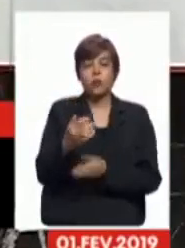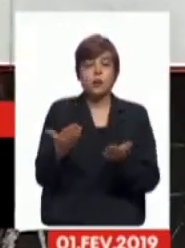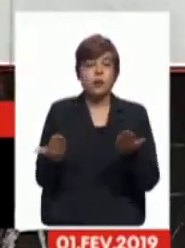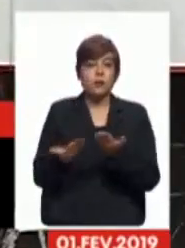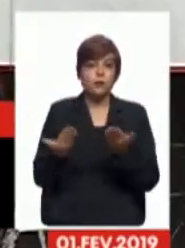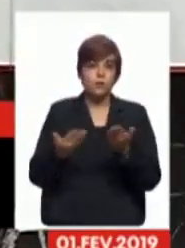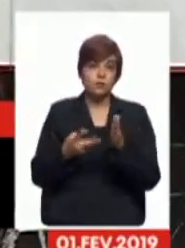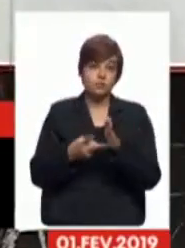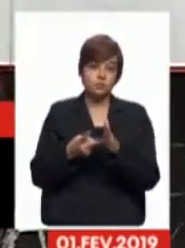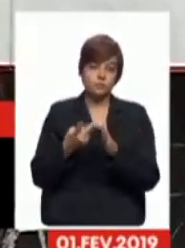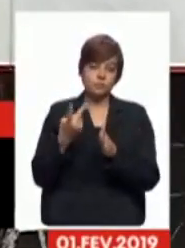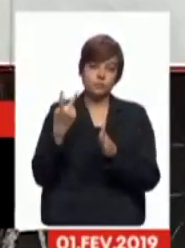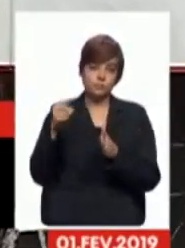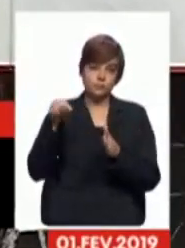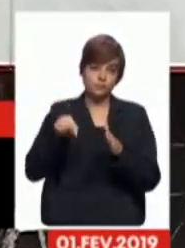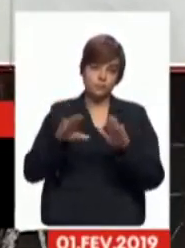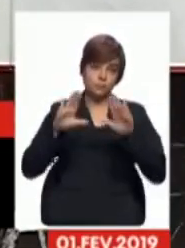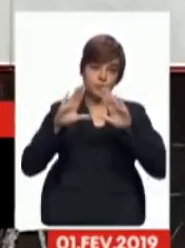Assembleia.